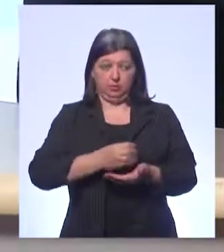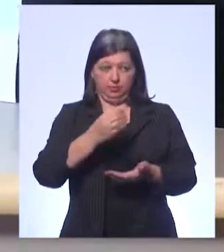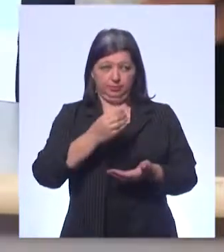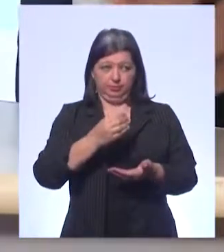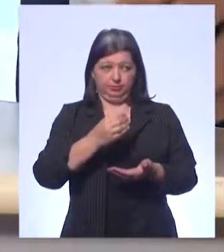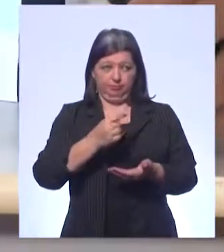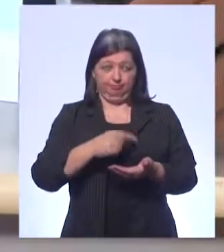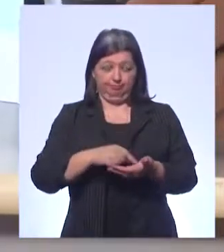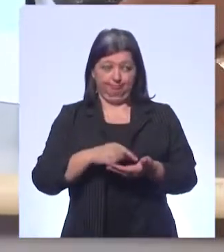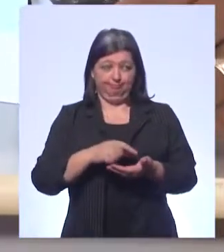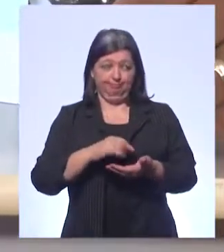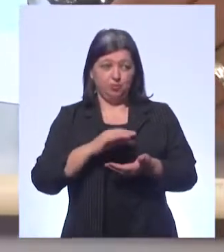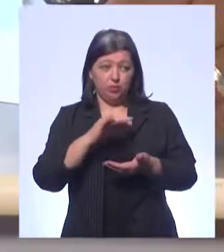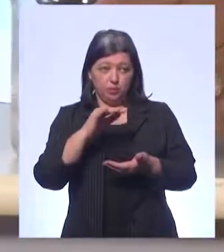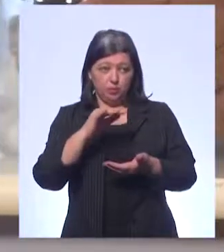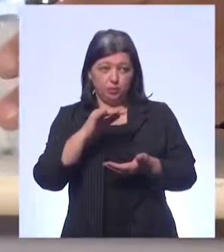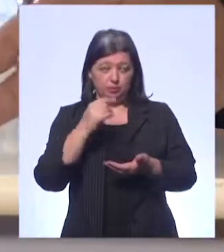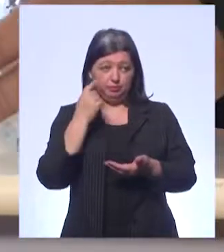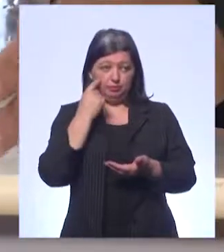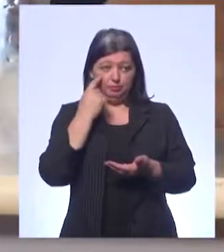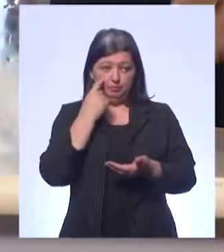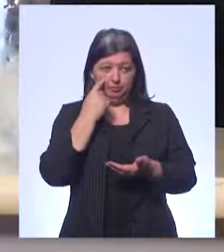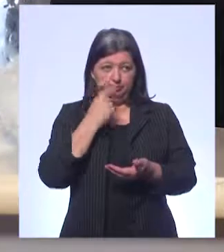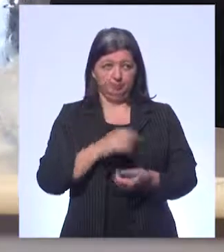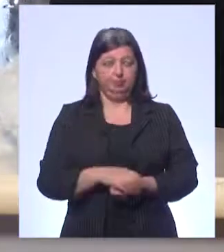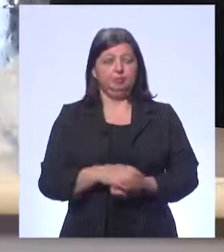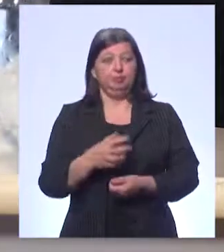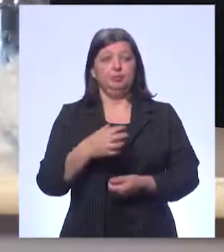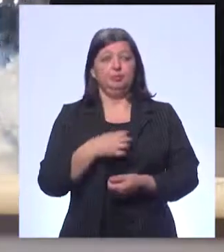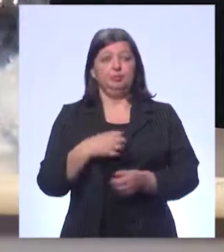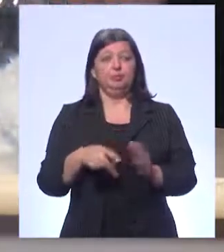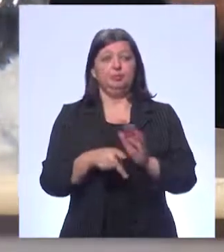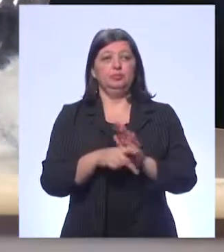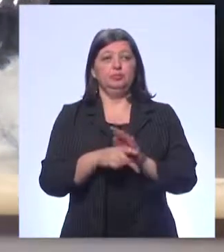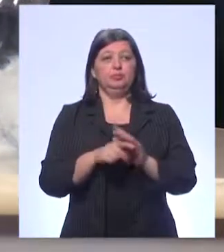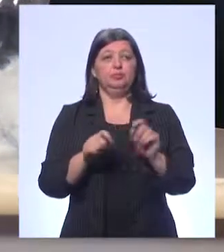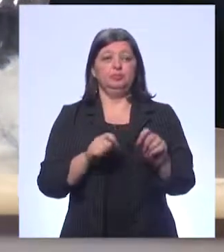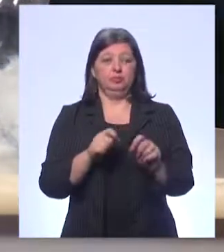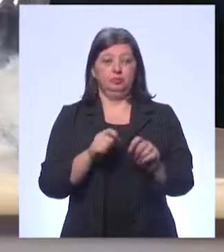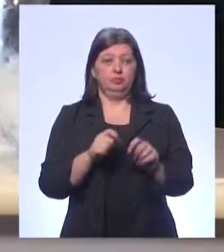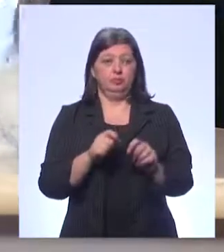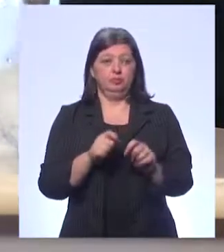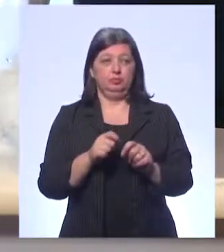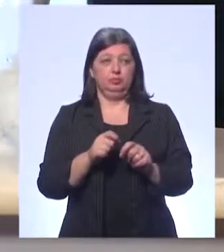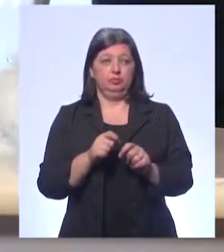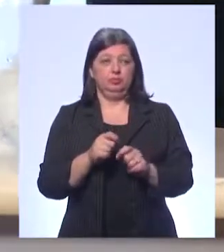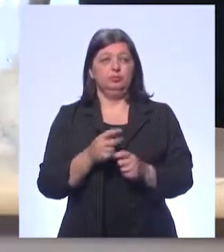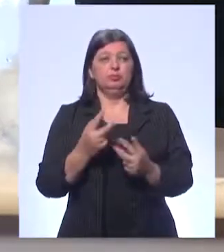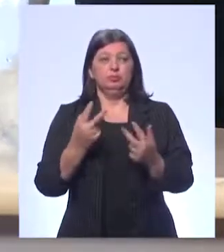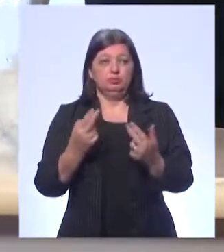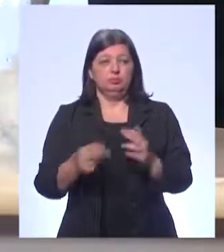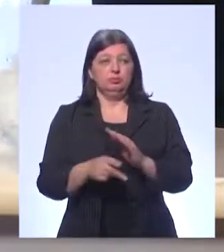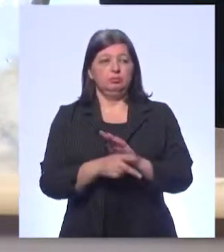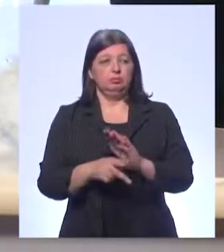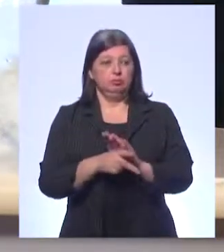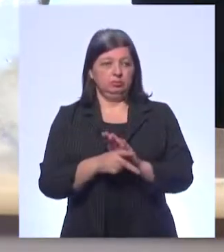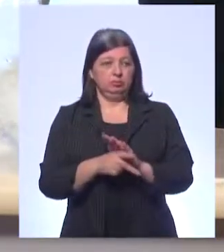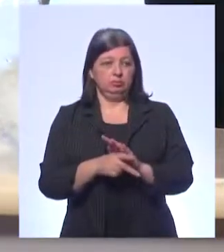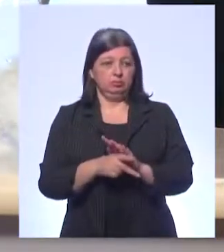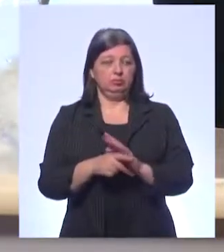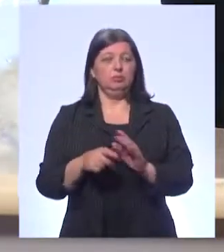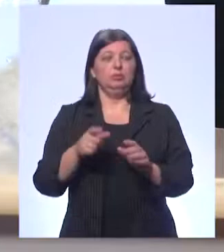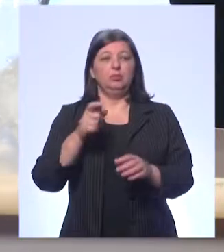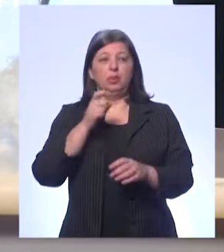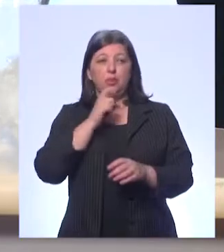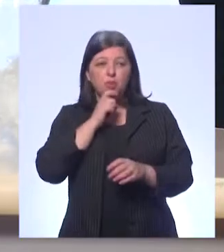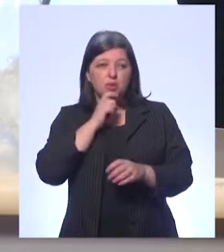Né? Flutua. Então, Flutua. aqui a gente está vendo um outro aspecto dessa mesma propriedade que faz o gelo flutuar